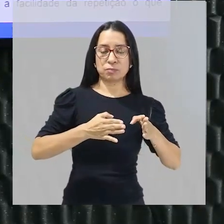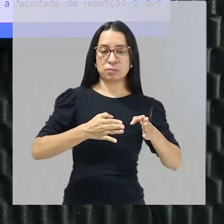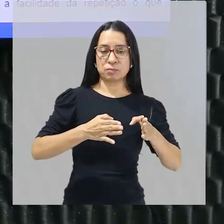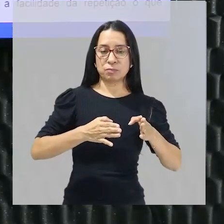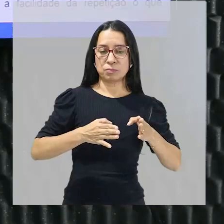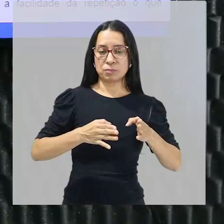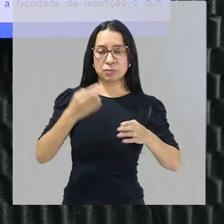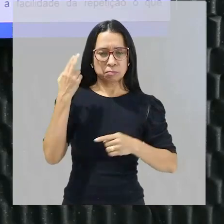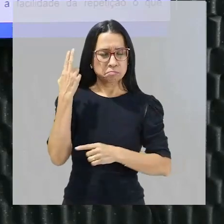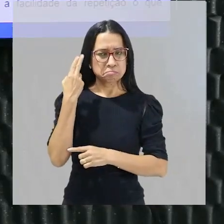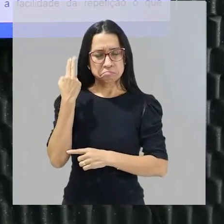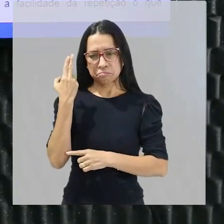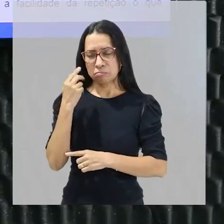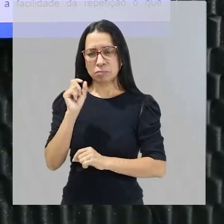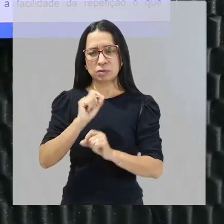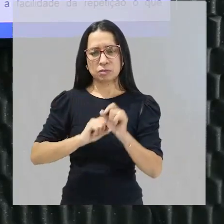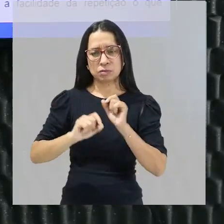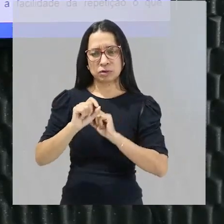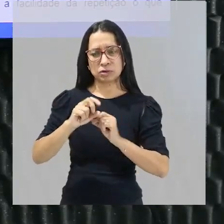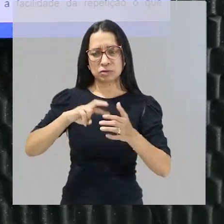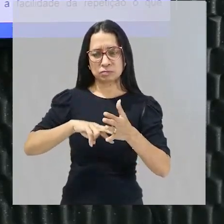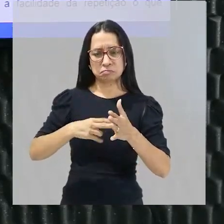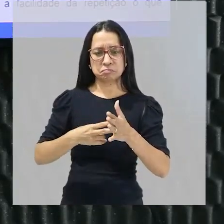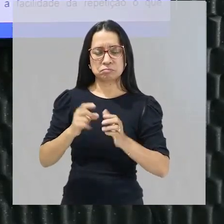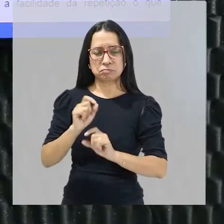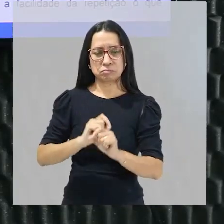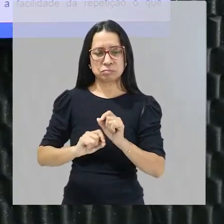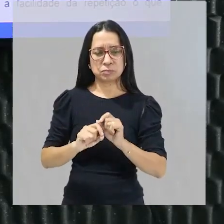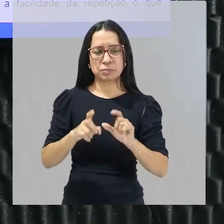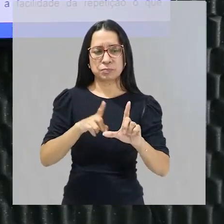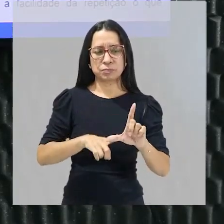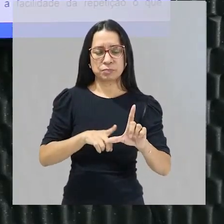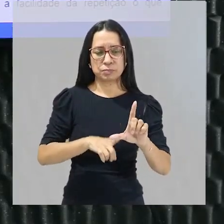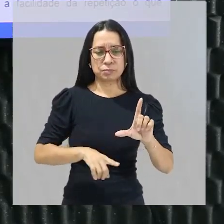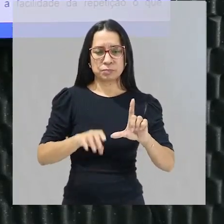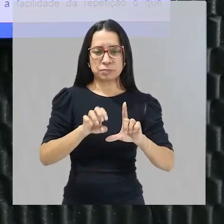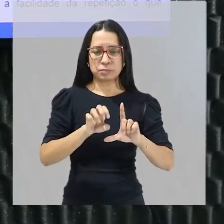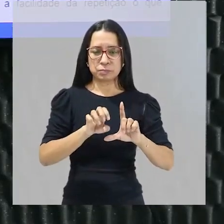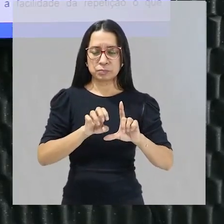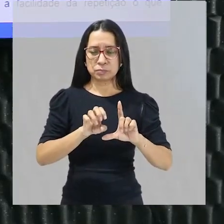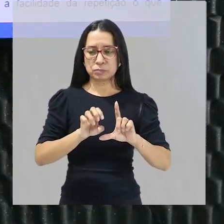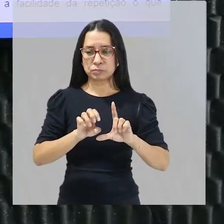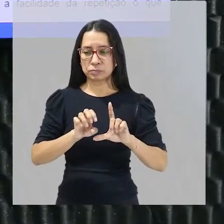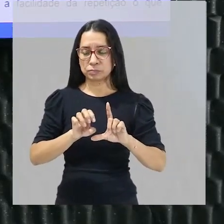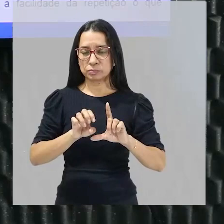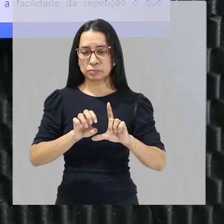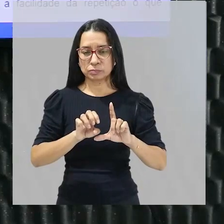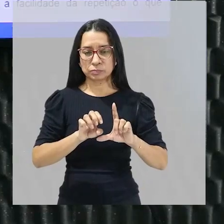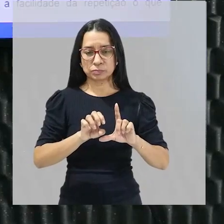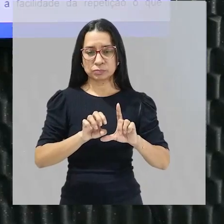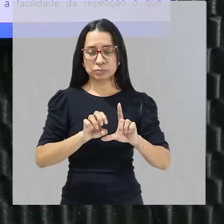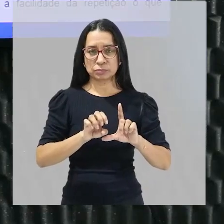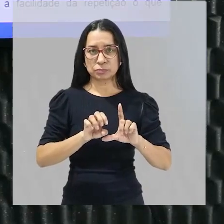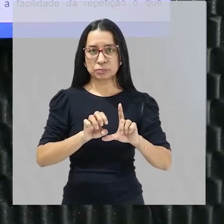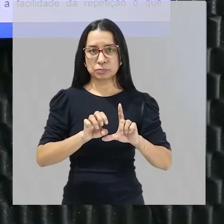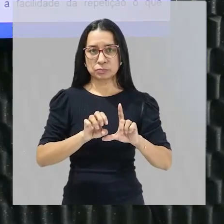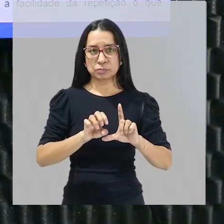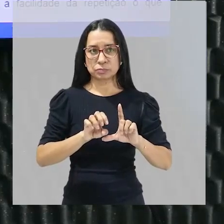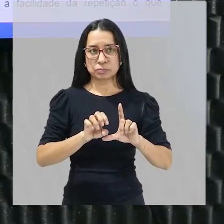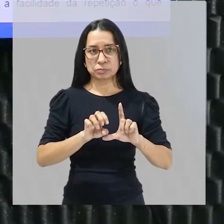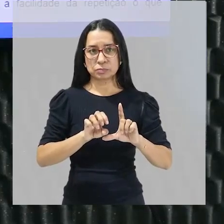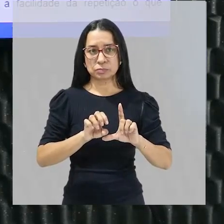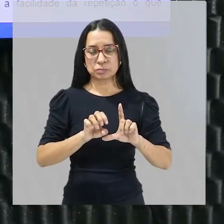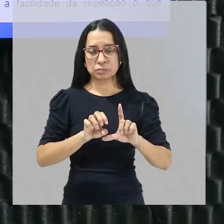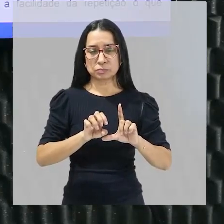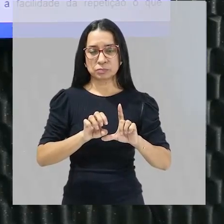assim. A audição concentrada significa a capacidade de aprender e de repetir os elementos que constituem a música,